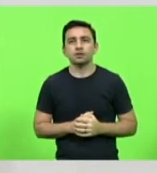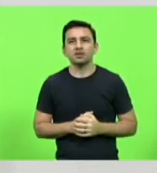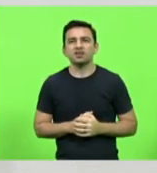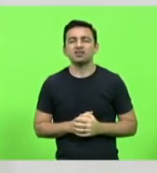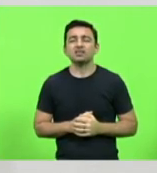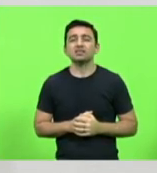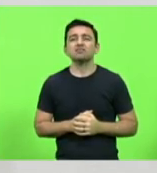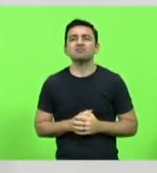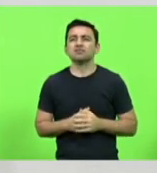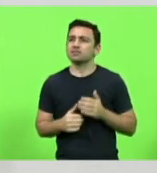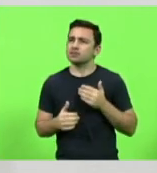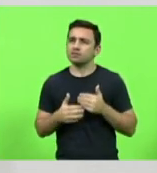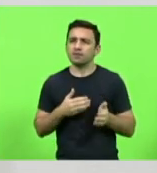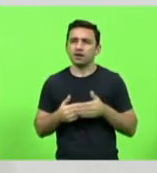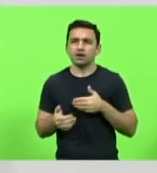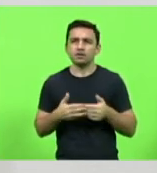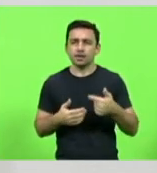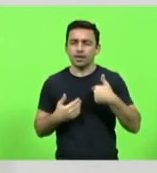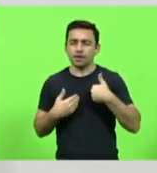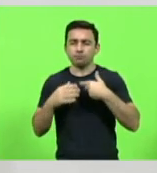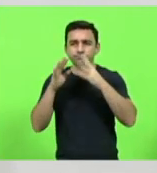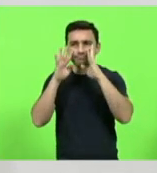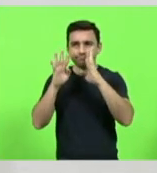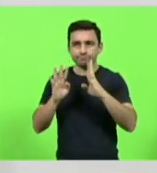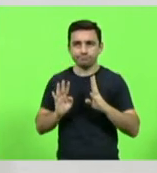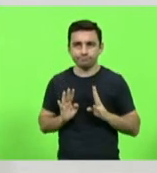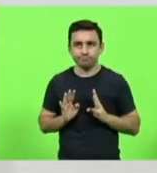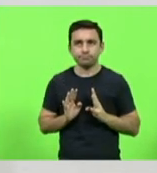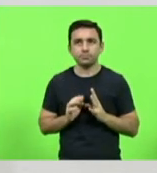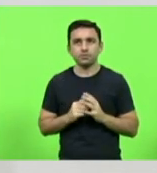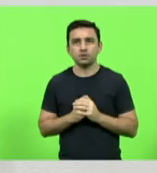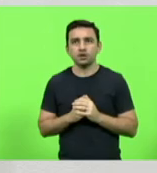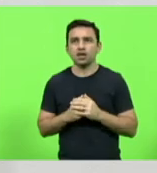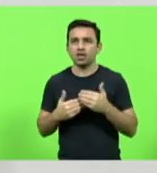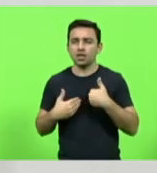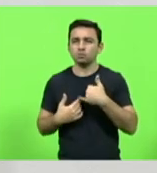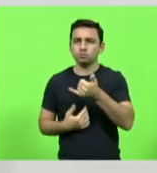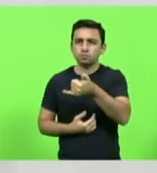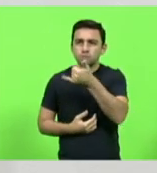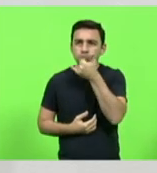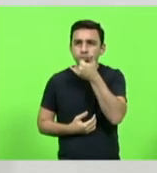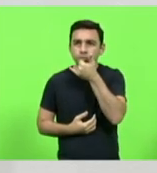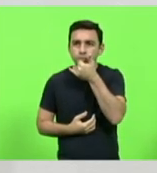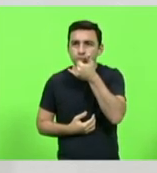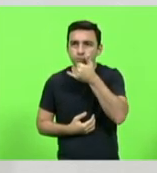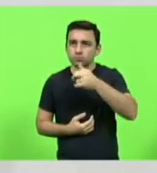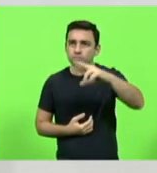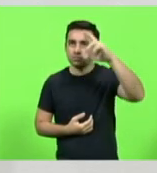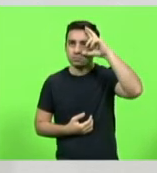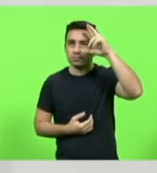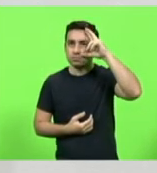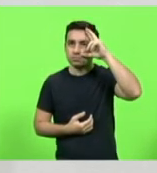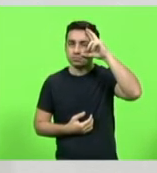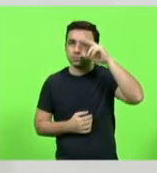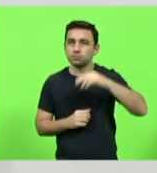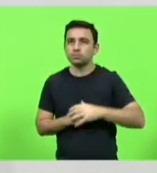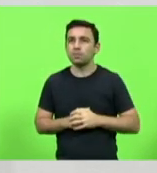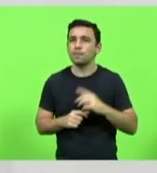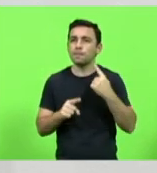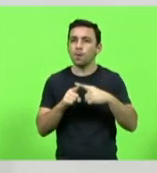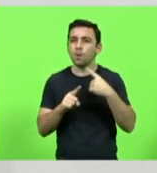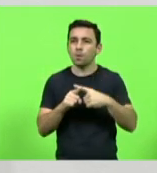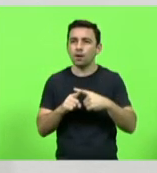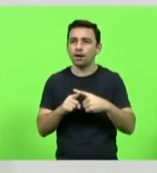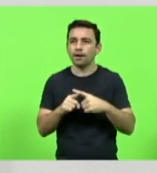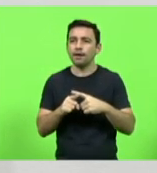Mesmo com o que eu ouvi, eu desculpo o deputado Ricardo Alba, porque quem